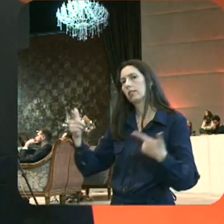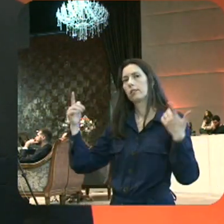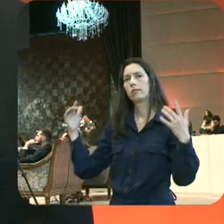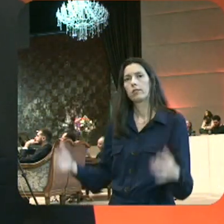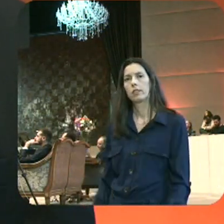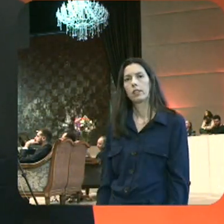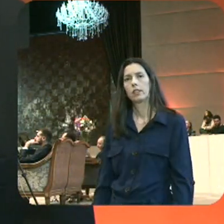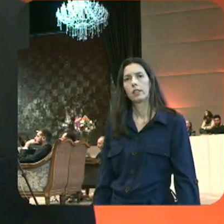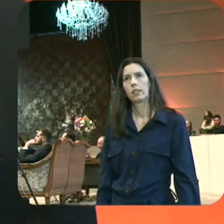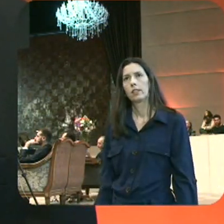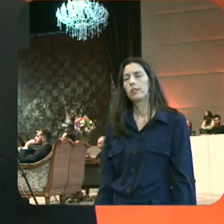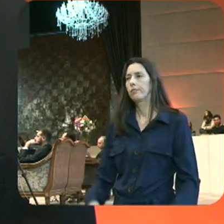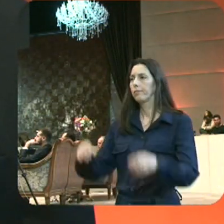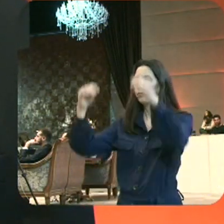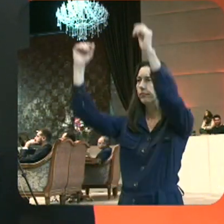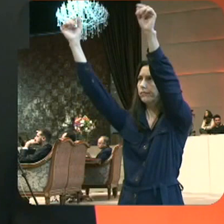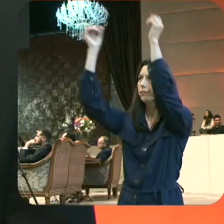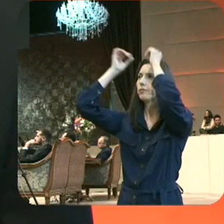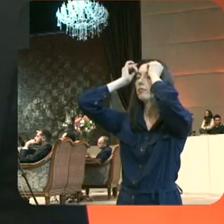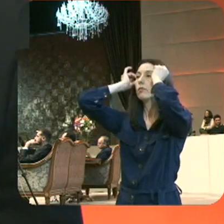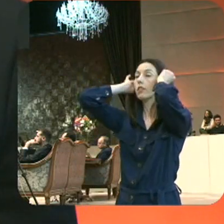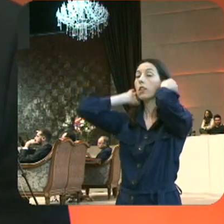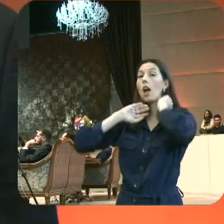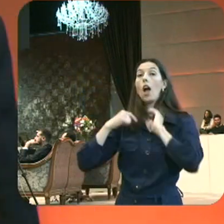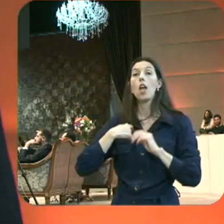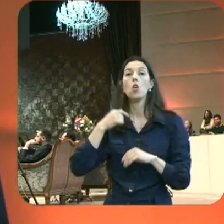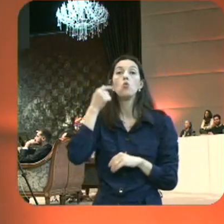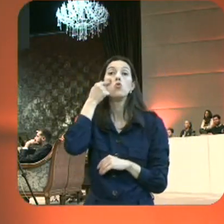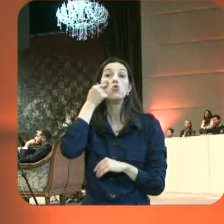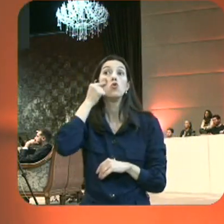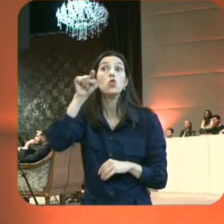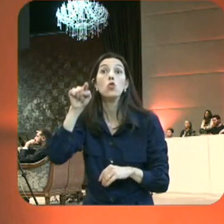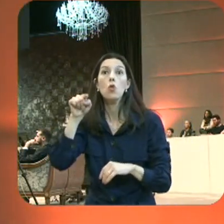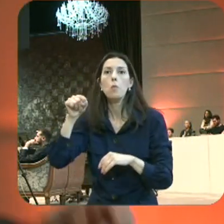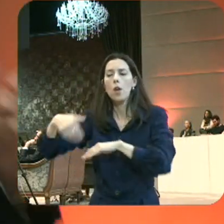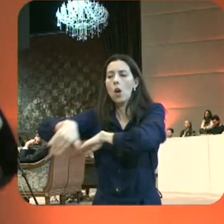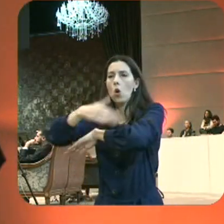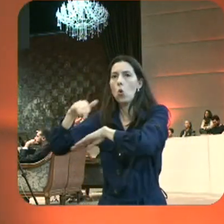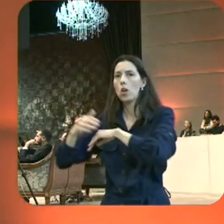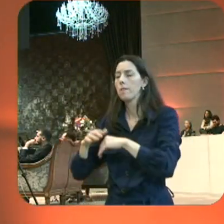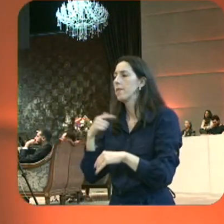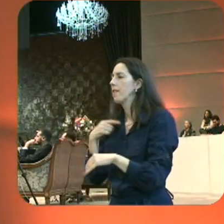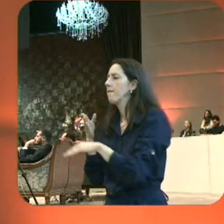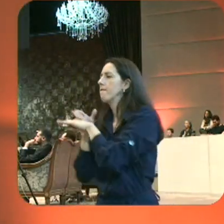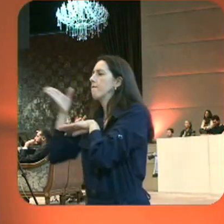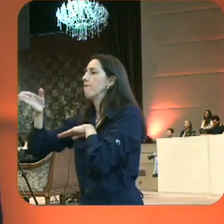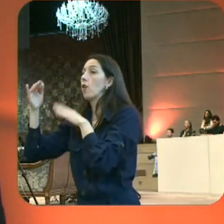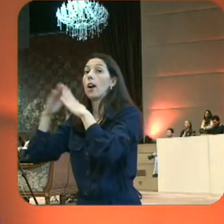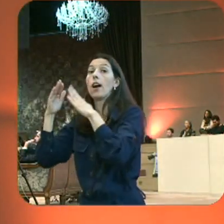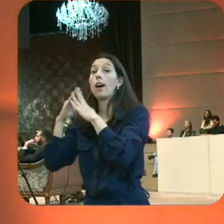Aí fui, descobri o endereço do homem e fui na casa dele.